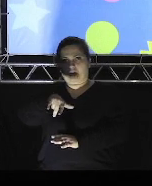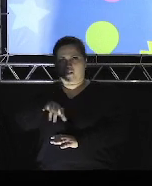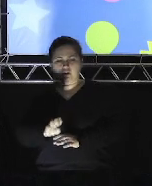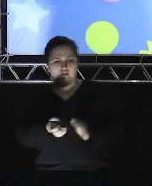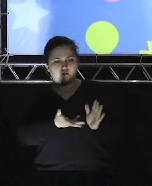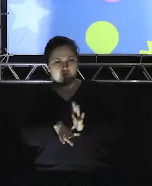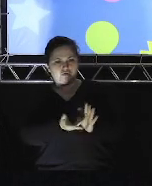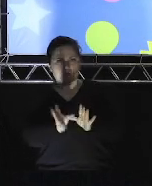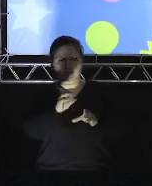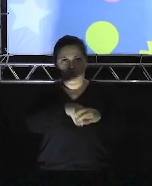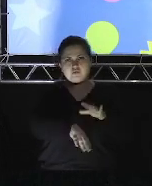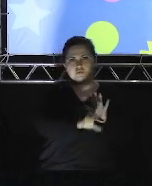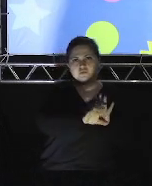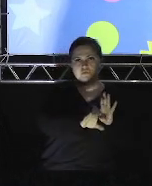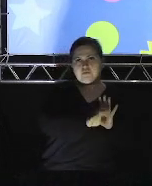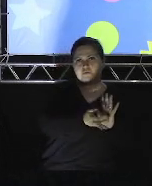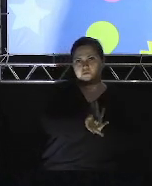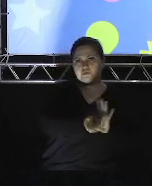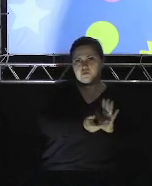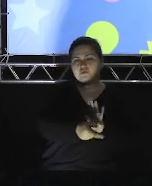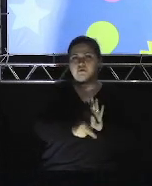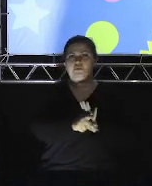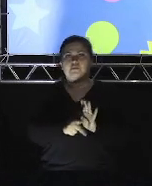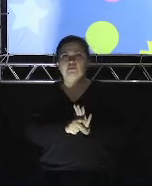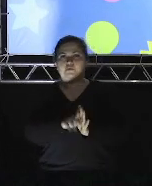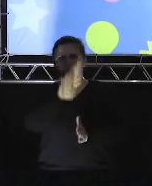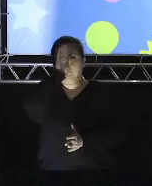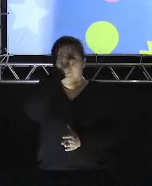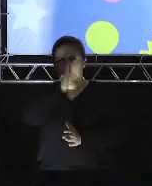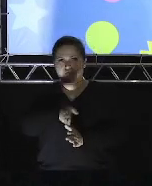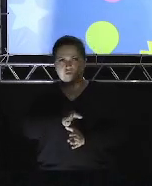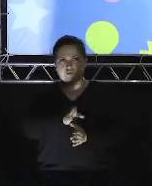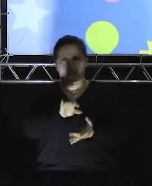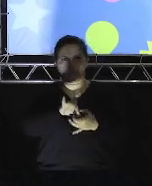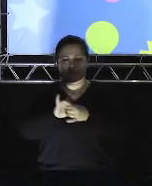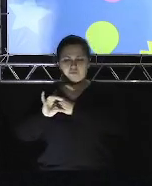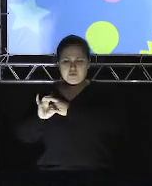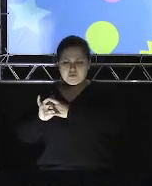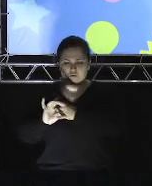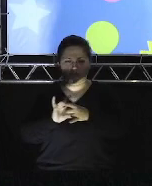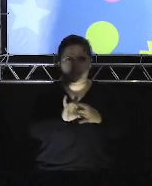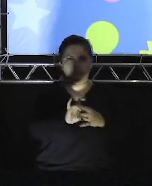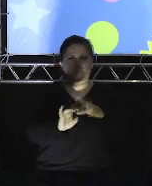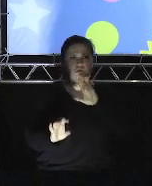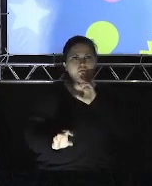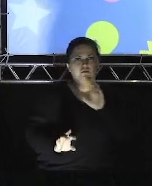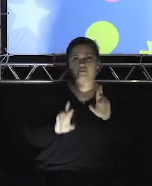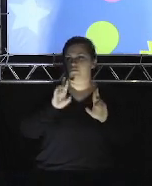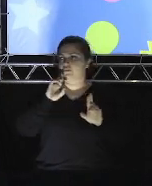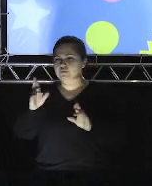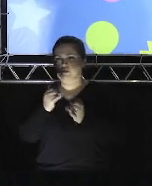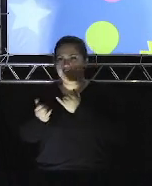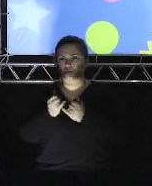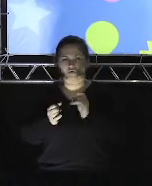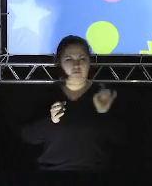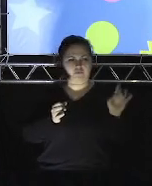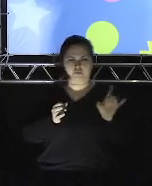estrutura do capítulo de agilidade ficaram diretamente nos seus contextos, respondendo, por exemplo, para um CTO.